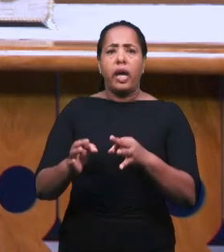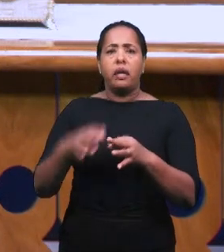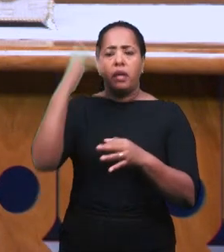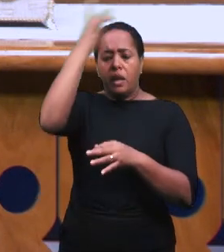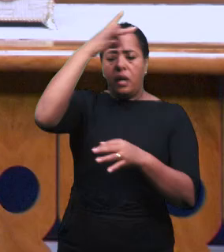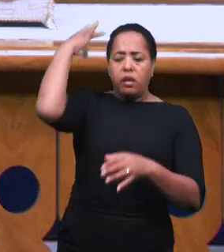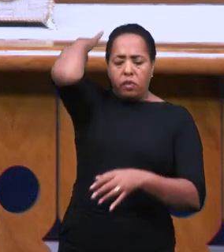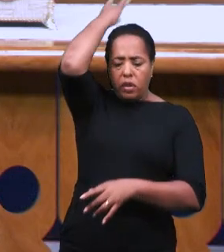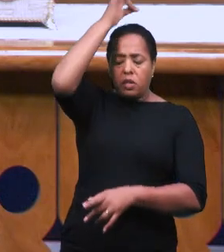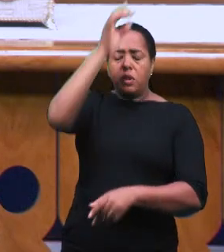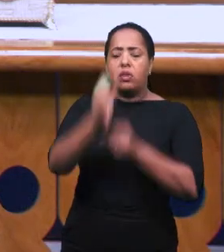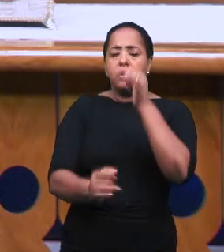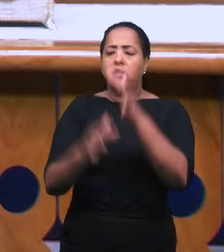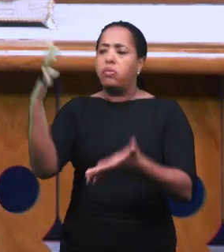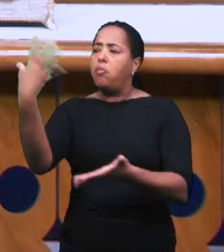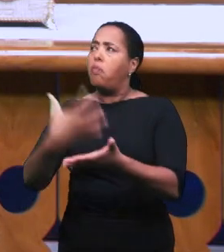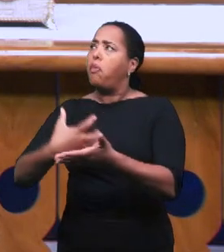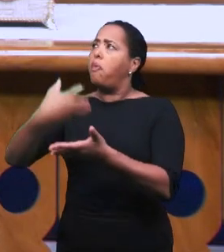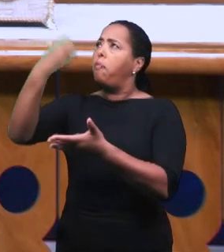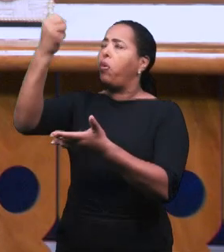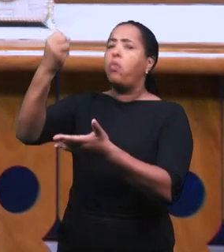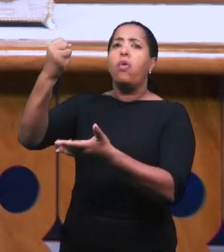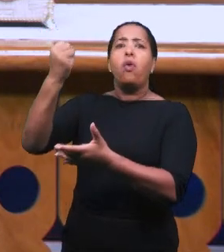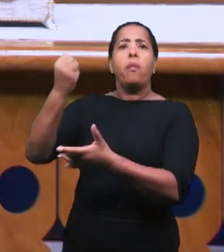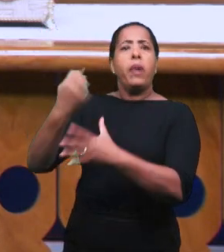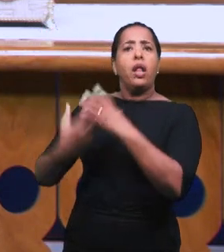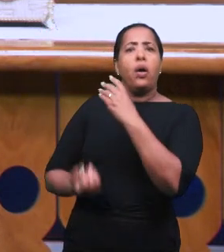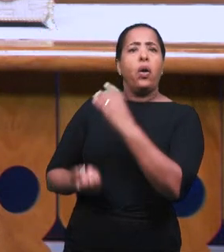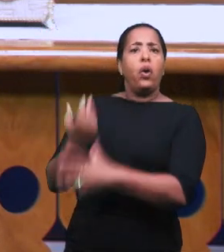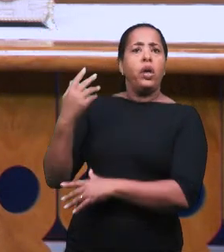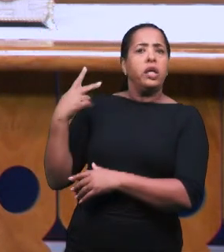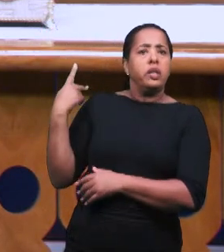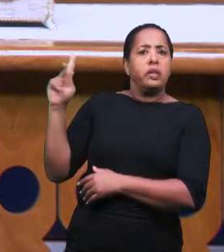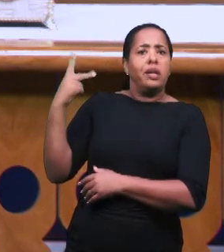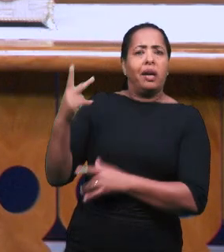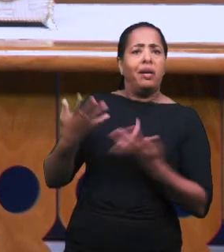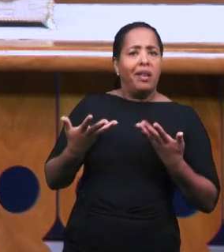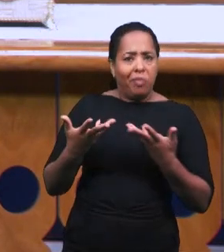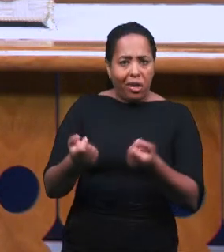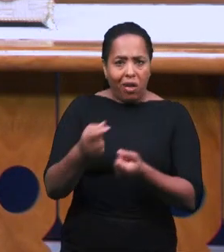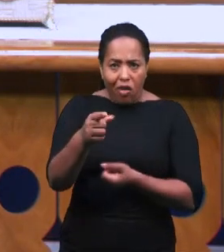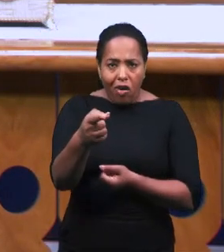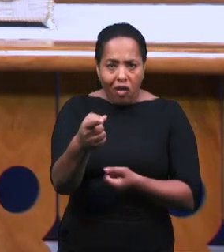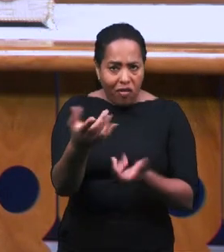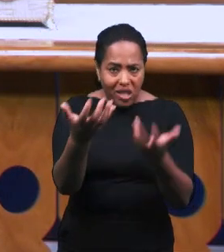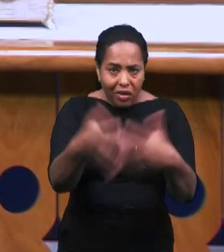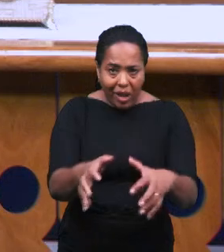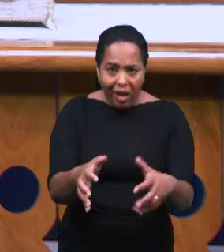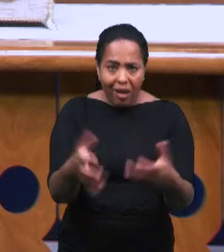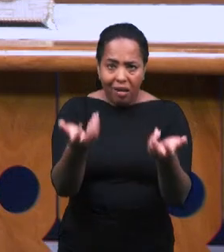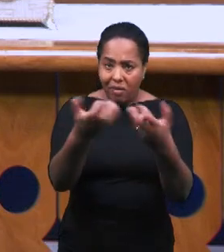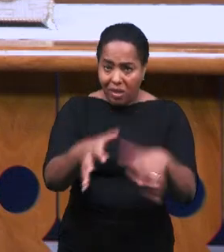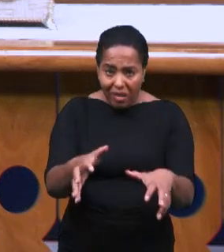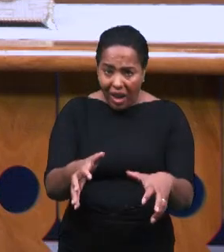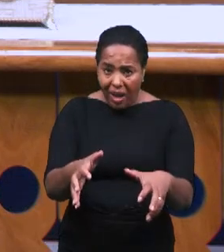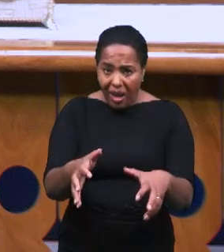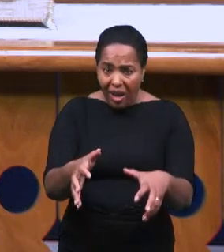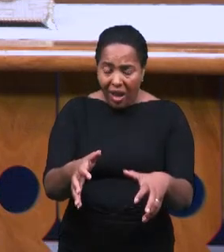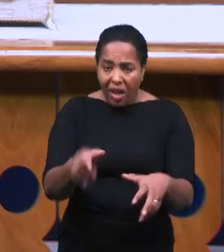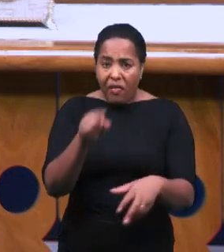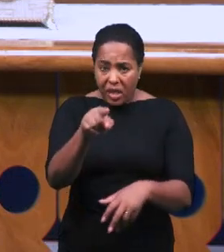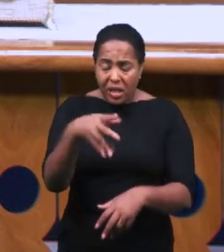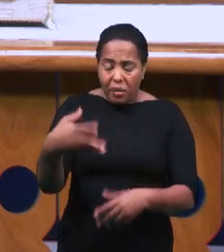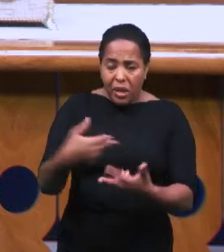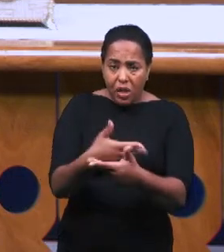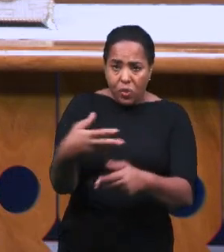a igreja de volta à eternidade. Meus irmãos, que coisa maravilhosa. Você não quer isso? Não, quer saber de novidade. Quer saber o que é que